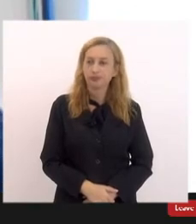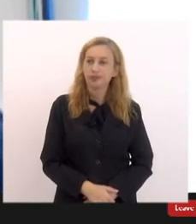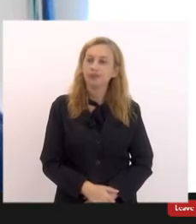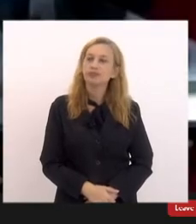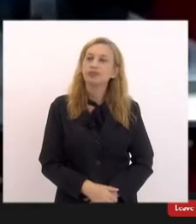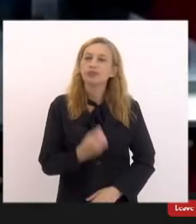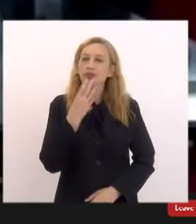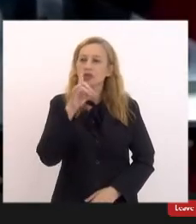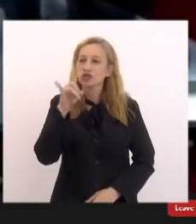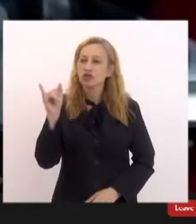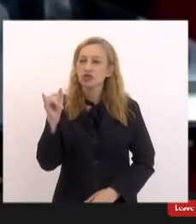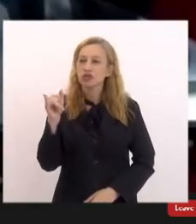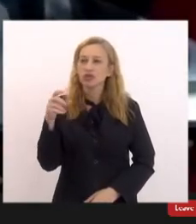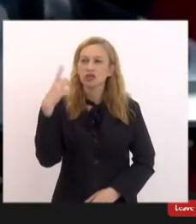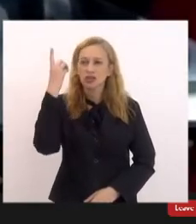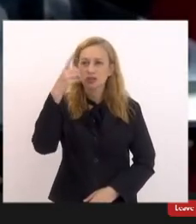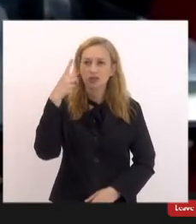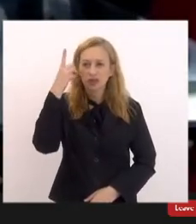Bom dia, deputado.